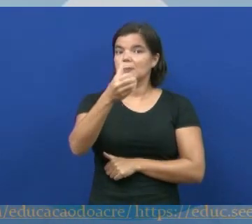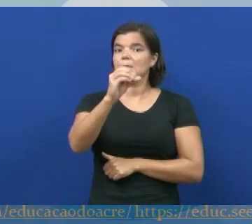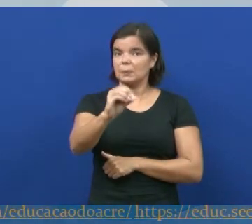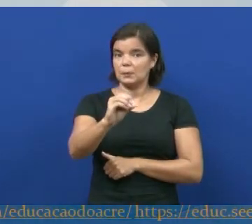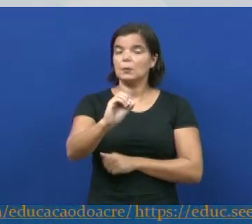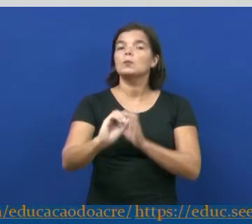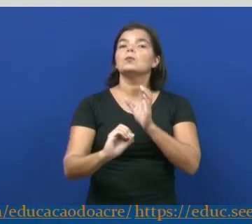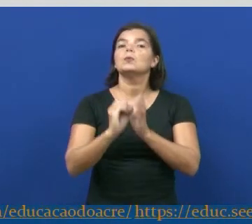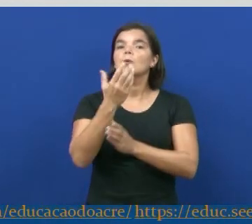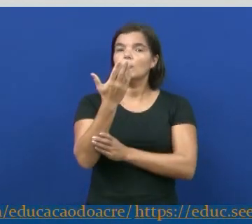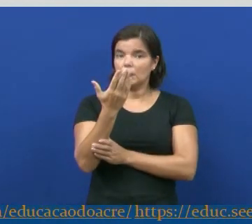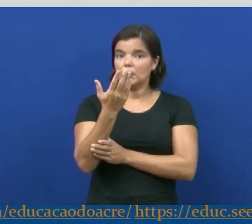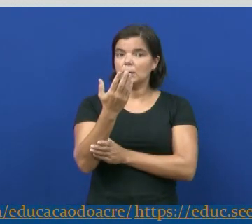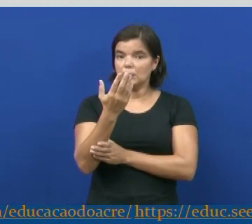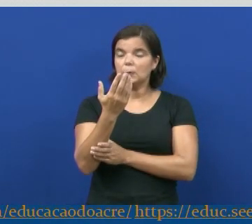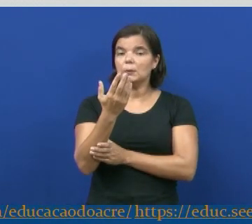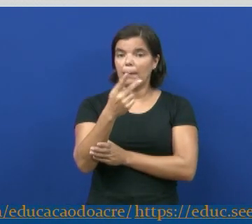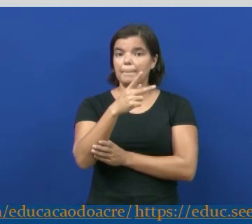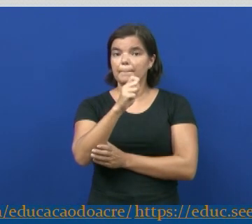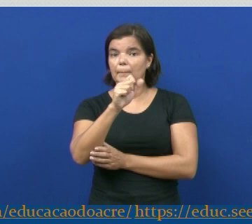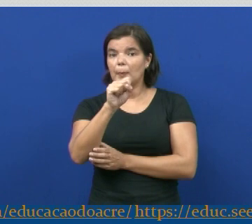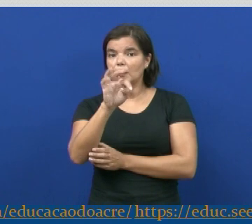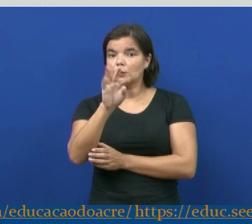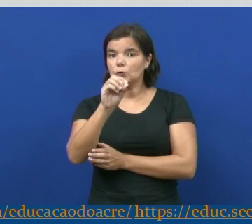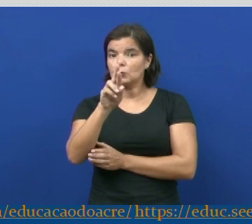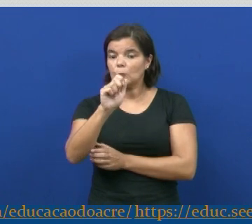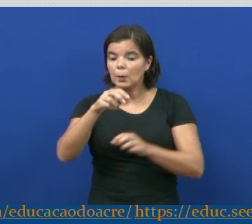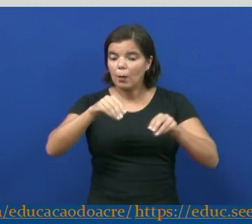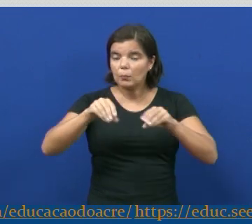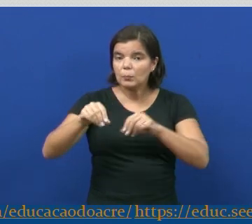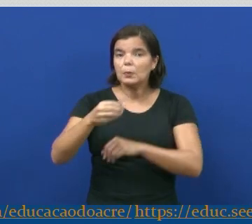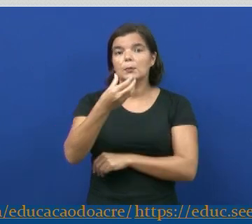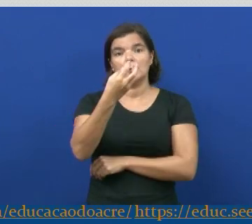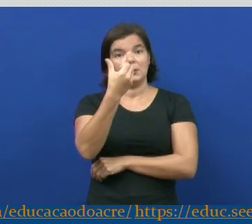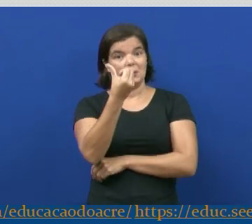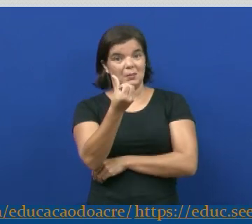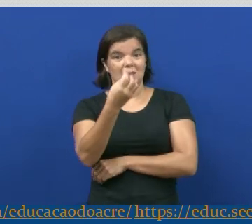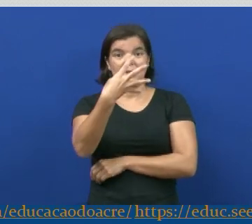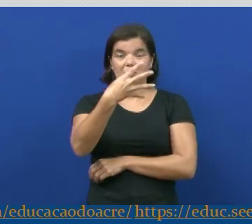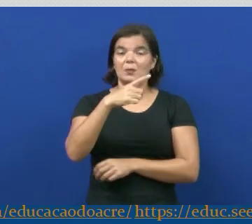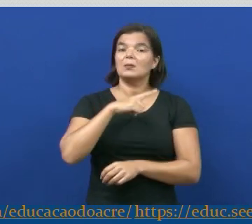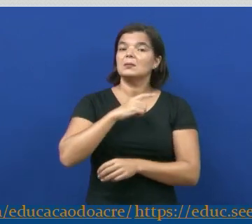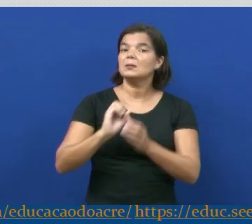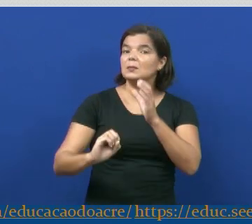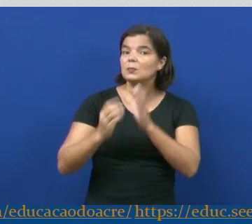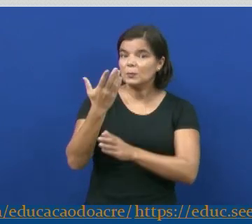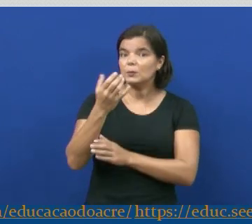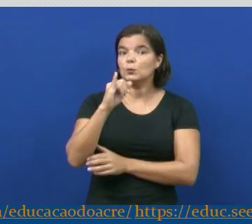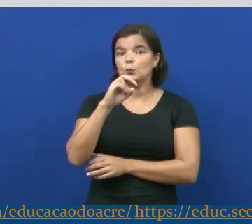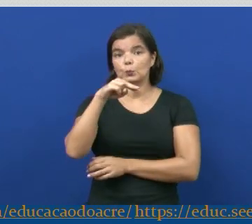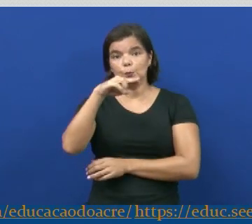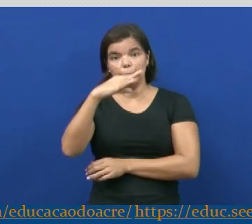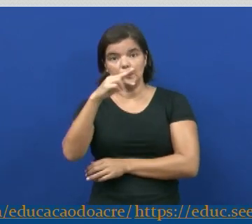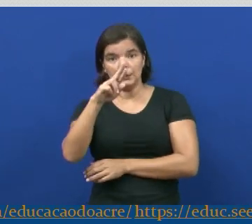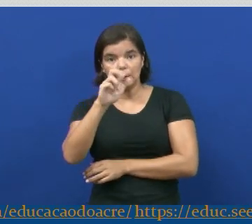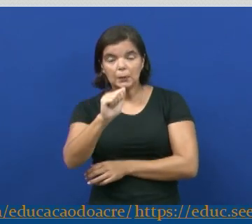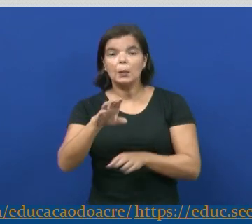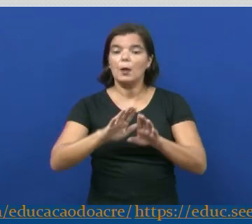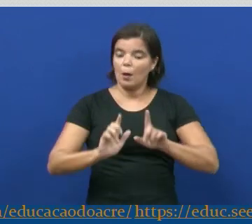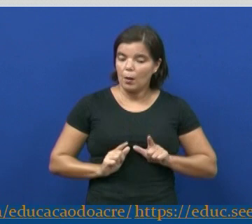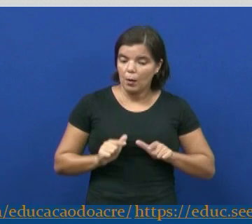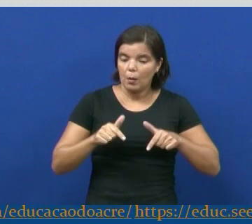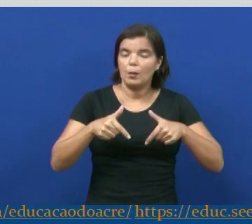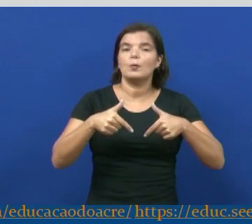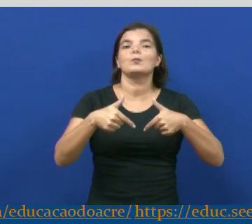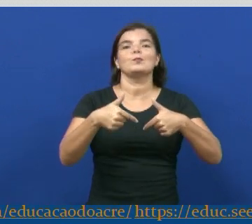né, ocorreu, né, a criação da Pastoral da Terra. Em 64, teve-se a criação do INCRA e também, né, a luta